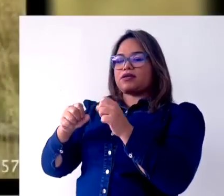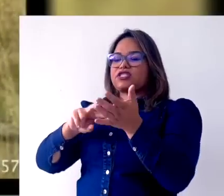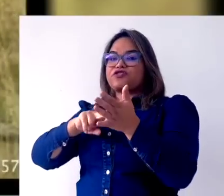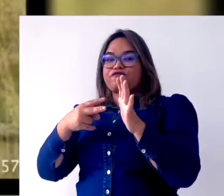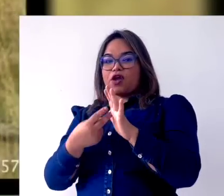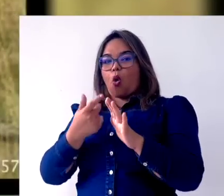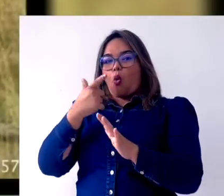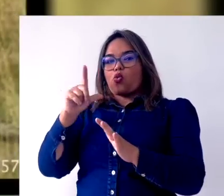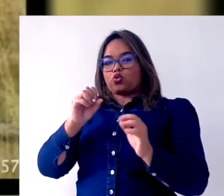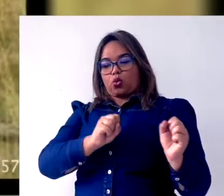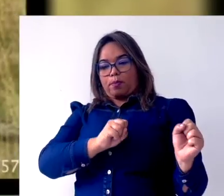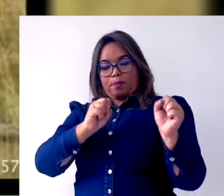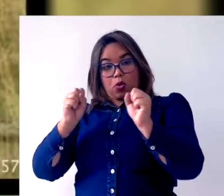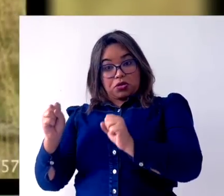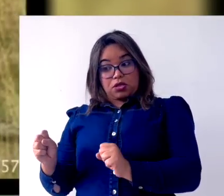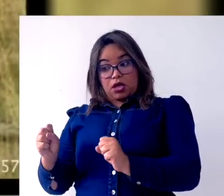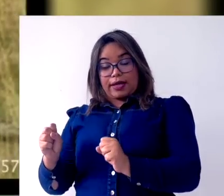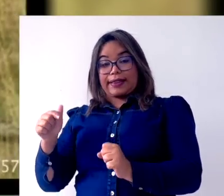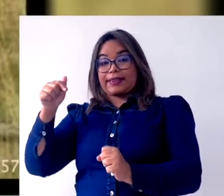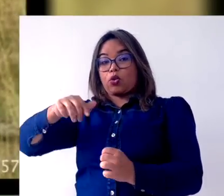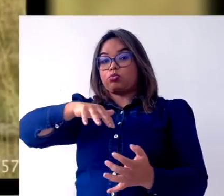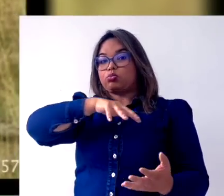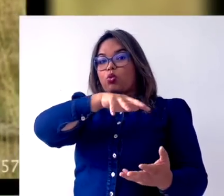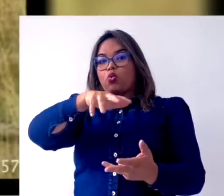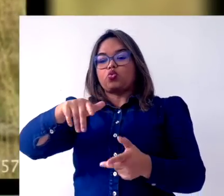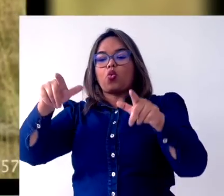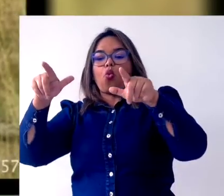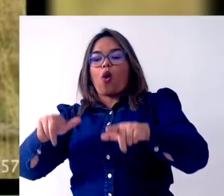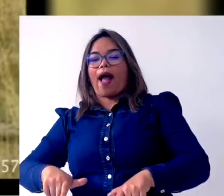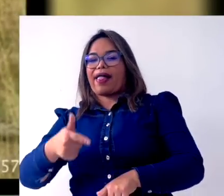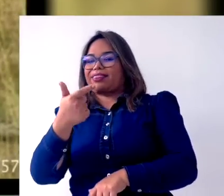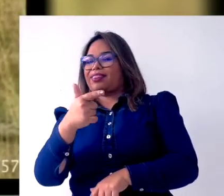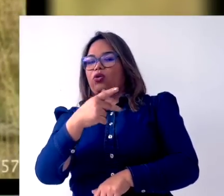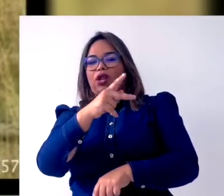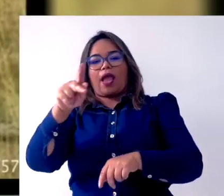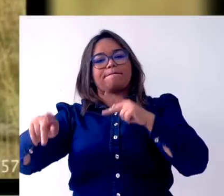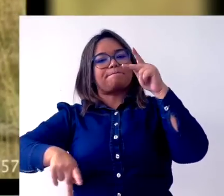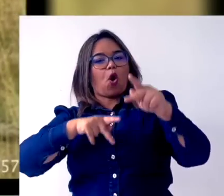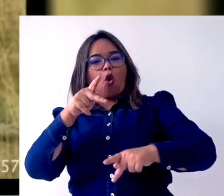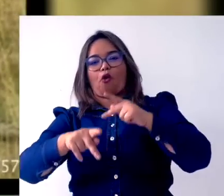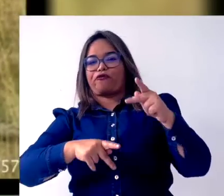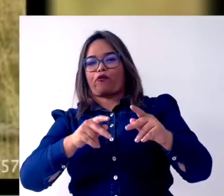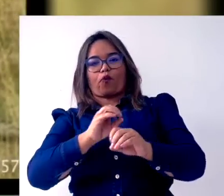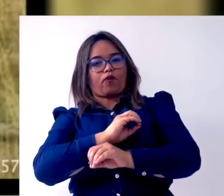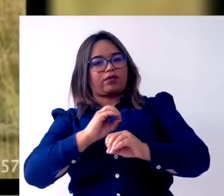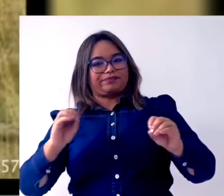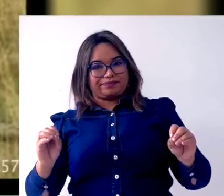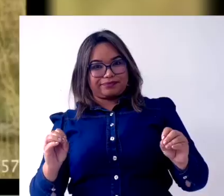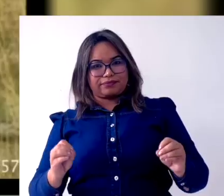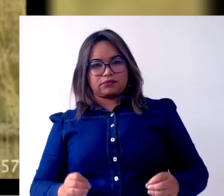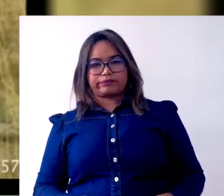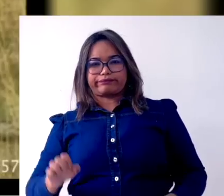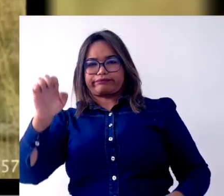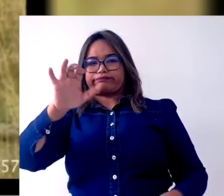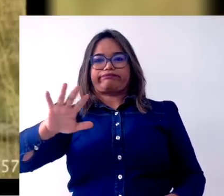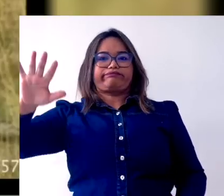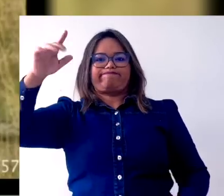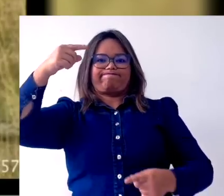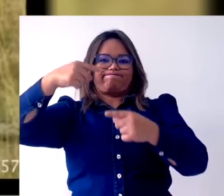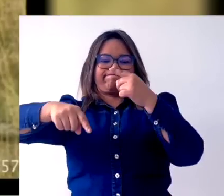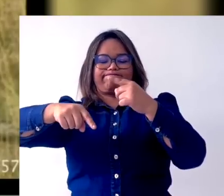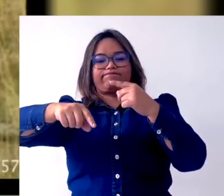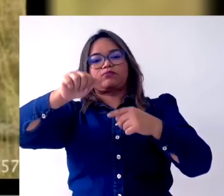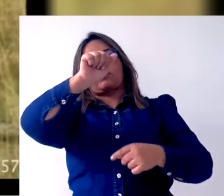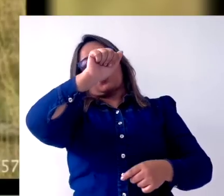política saindo de uma área do planeta onde não havia povos e multidões e nações. Então não pode ser a Europa, não pode ser a